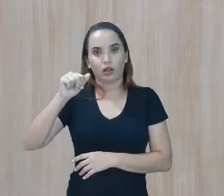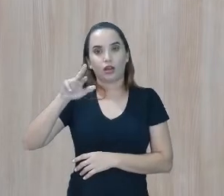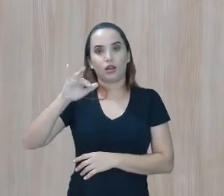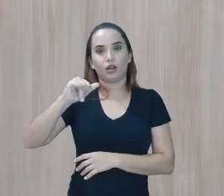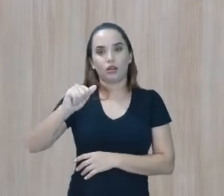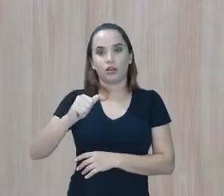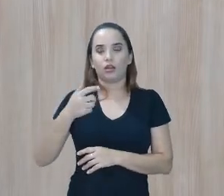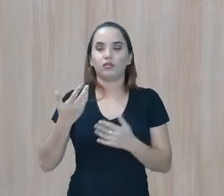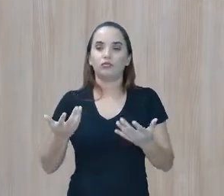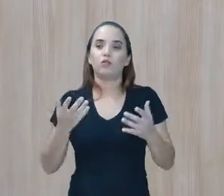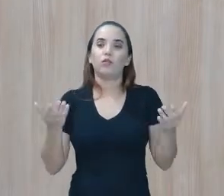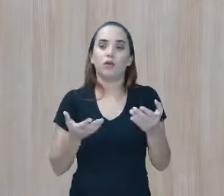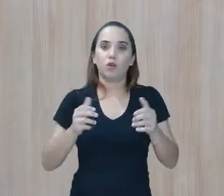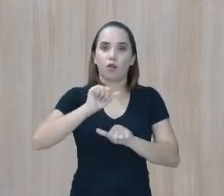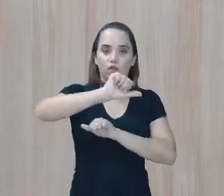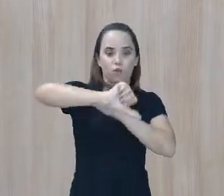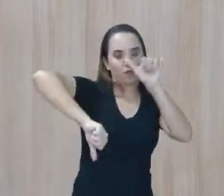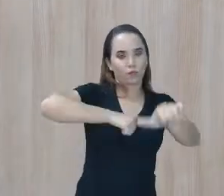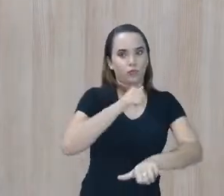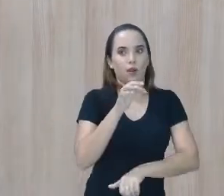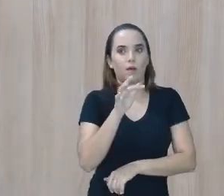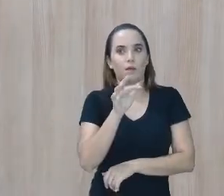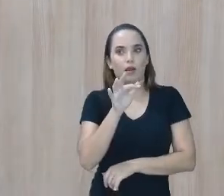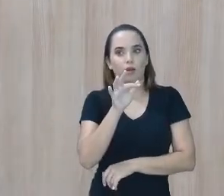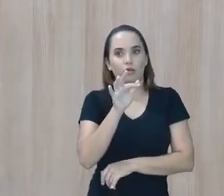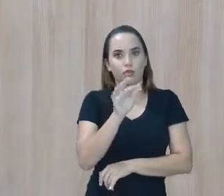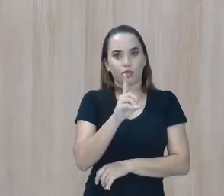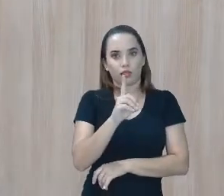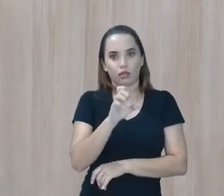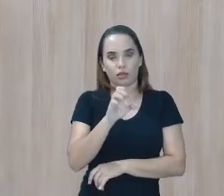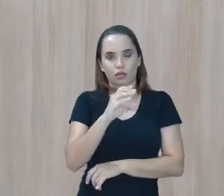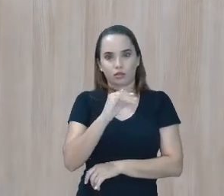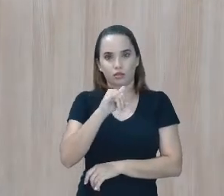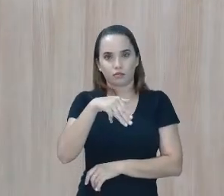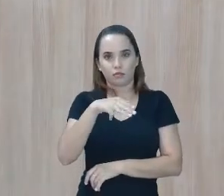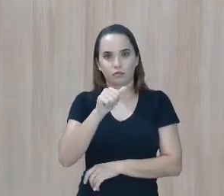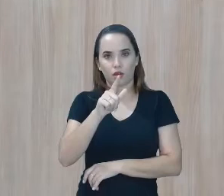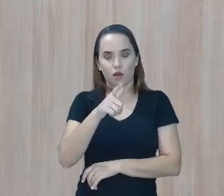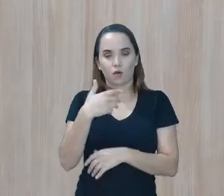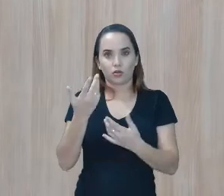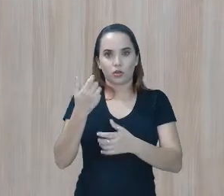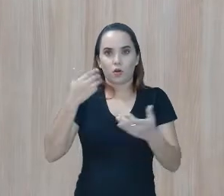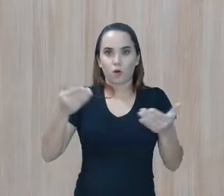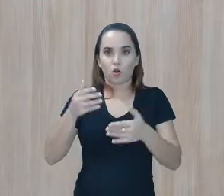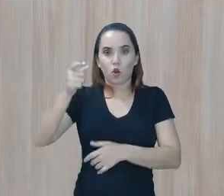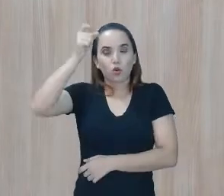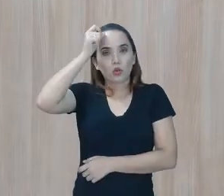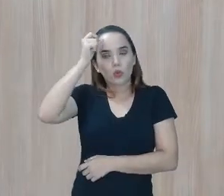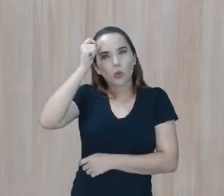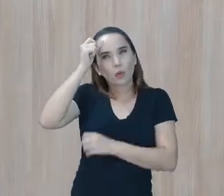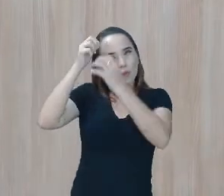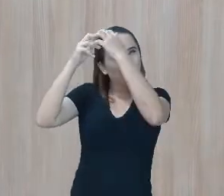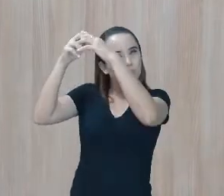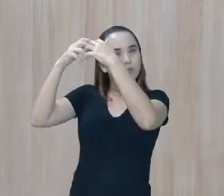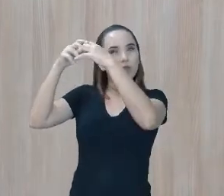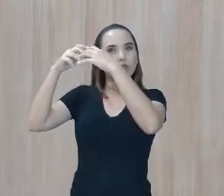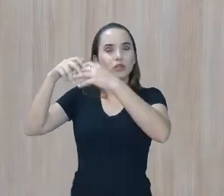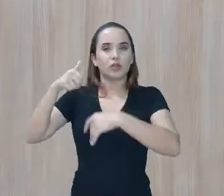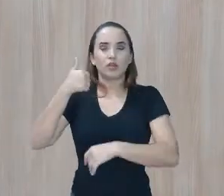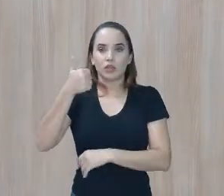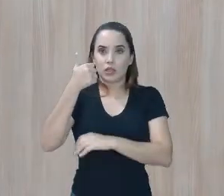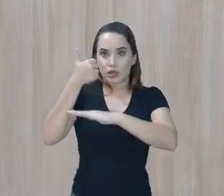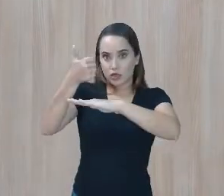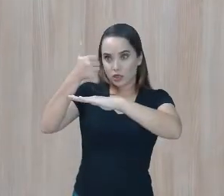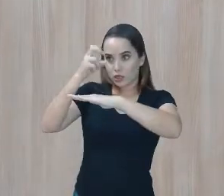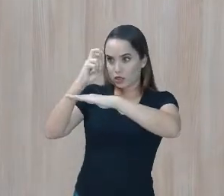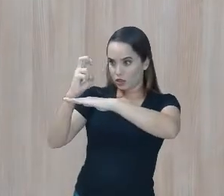decimal. Vamos parar e pensar aqui. No caso aqui, eu tenho que transformar essa fração 15 sobre 4 em uma outra